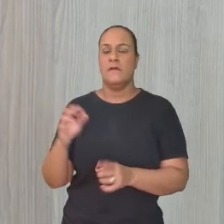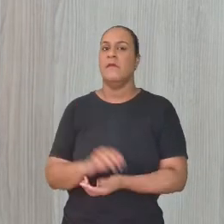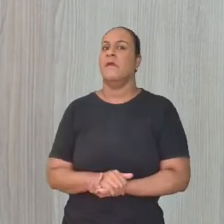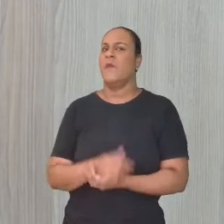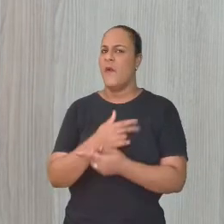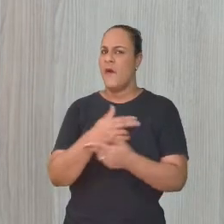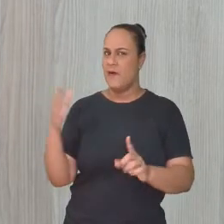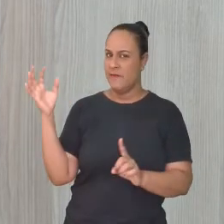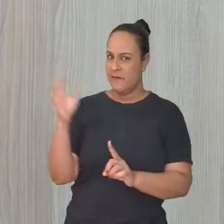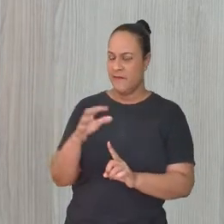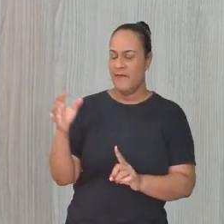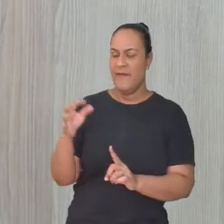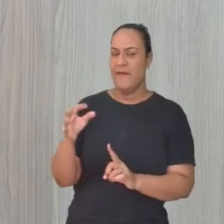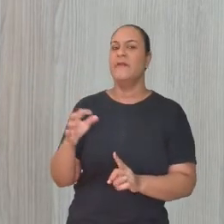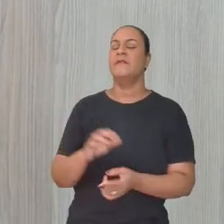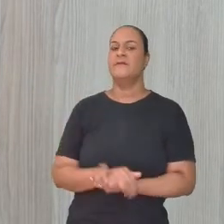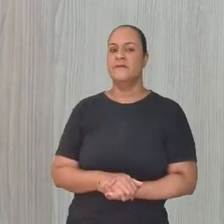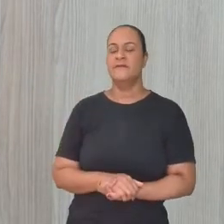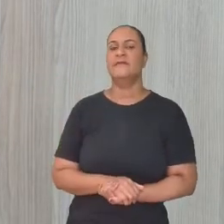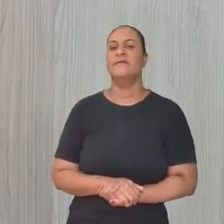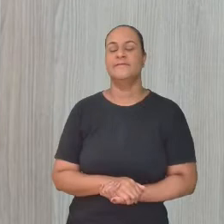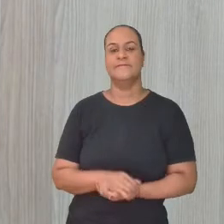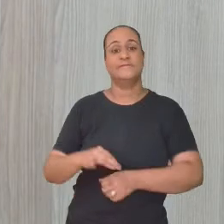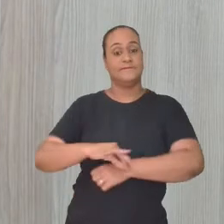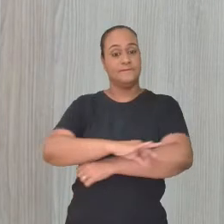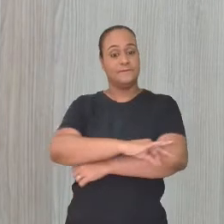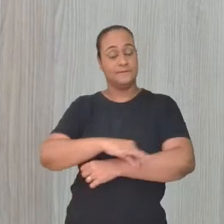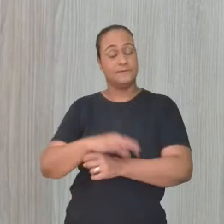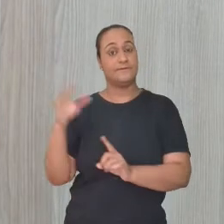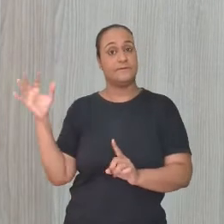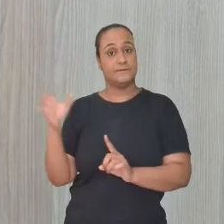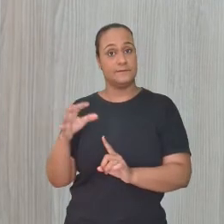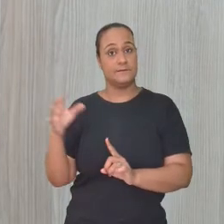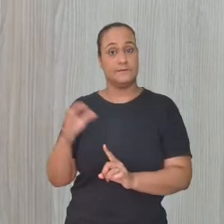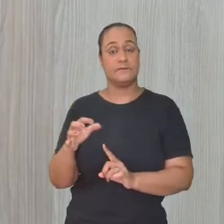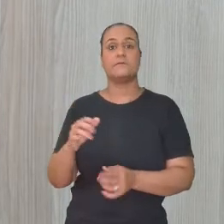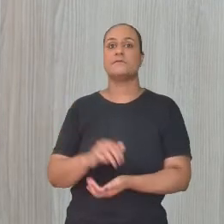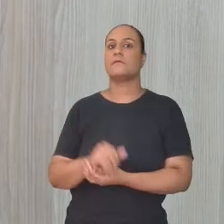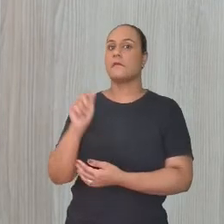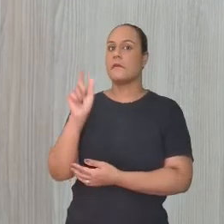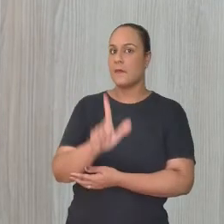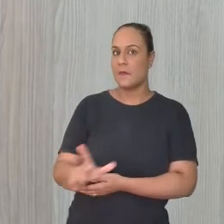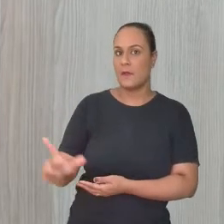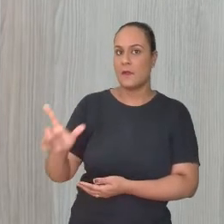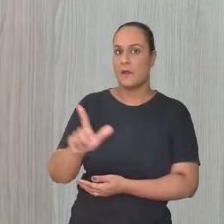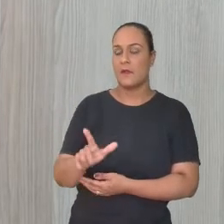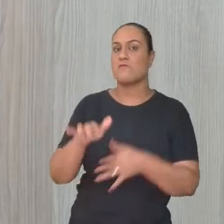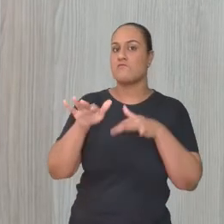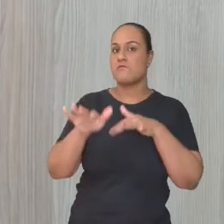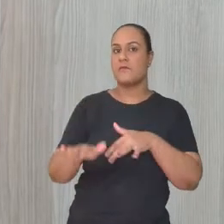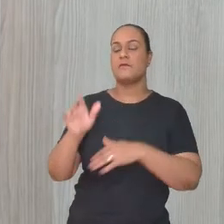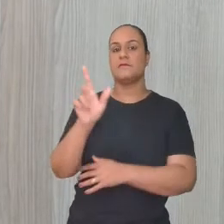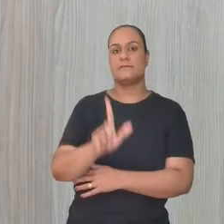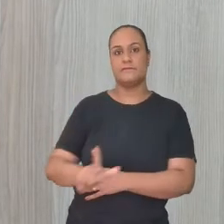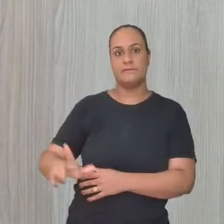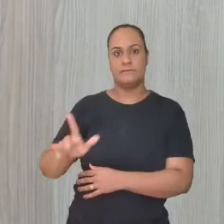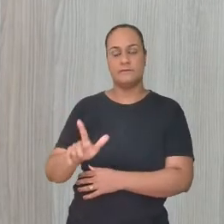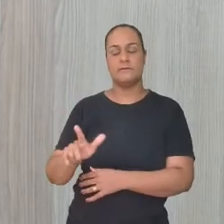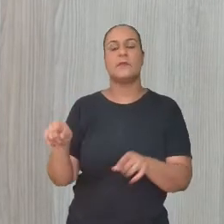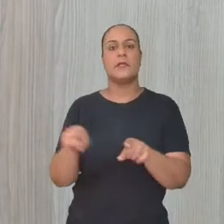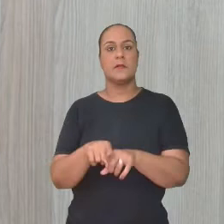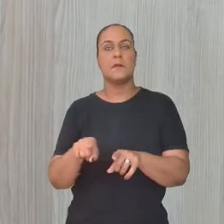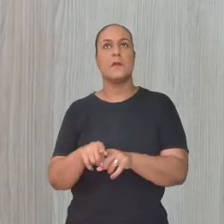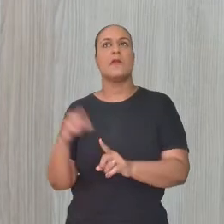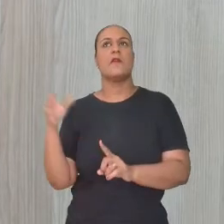coisa vai influenciando a outra. Porque a arquitetura vai influenciar a literatura, né, o movimento literário, que também